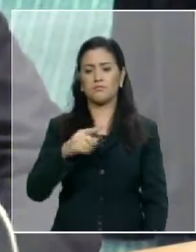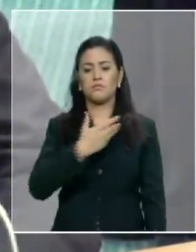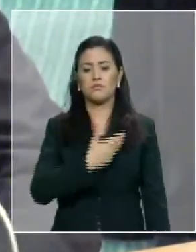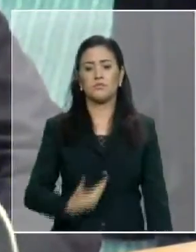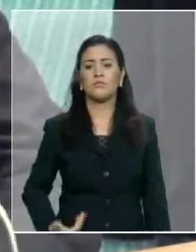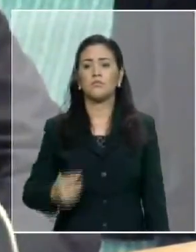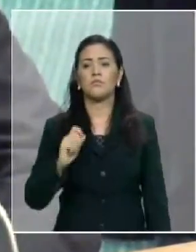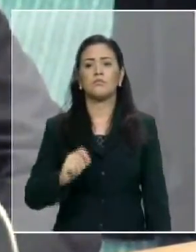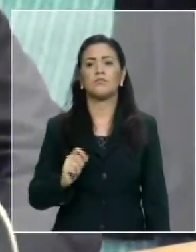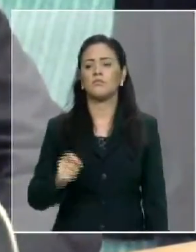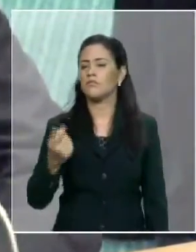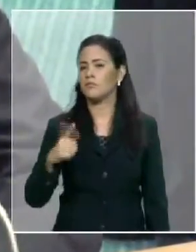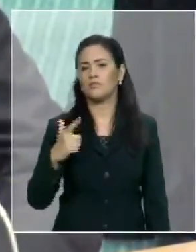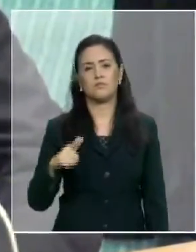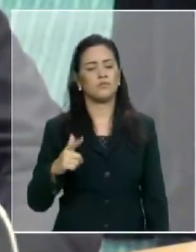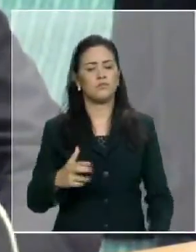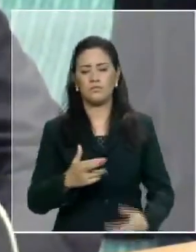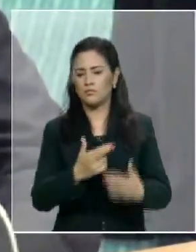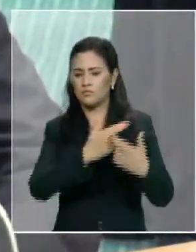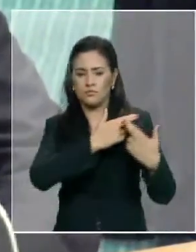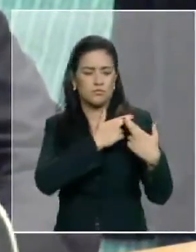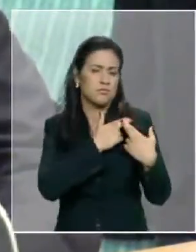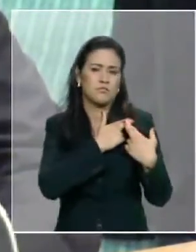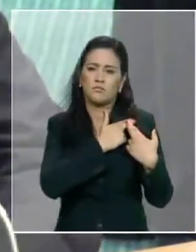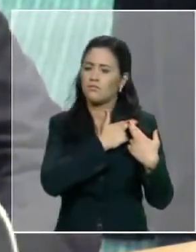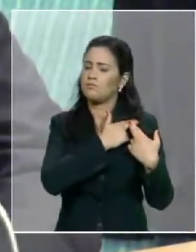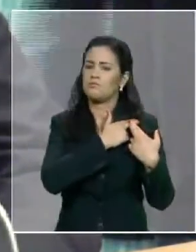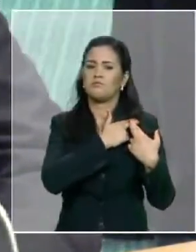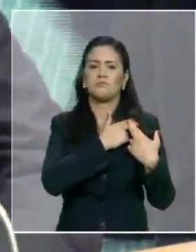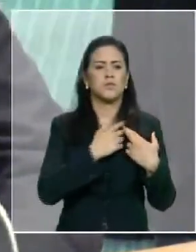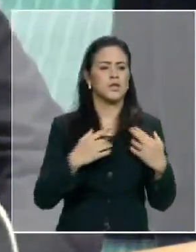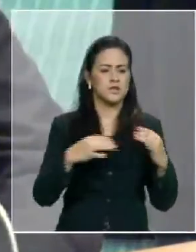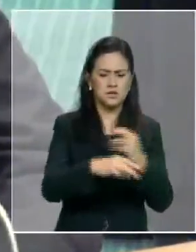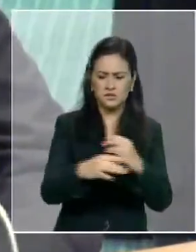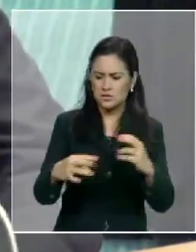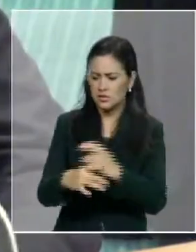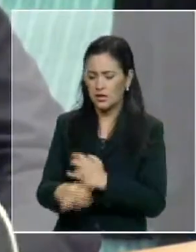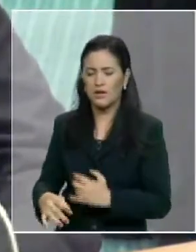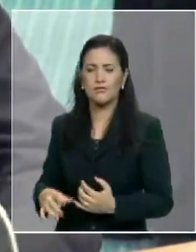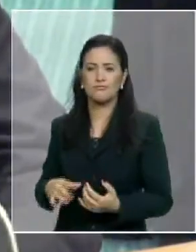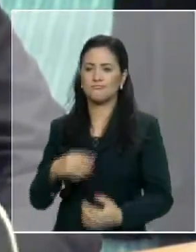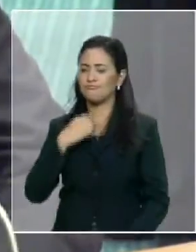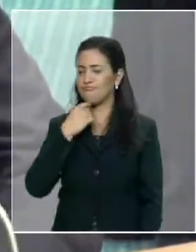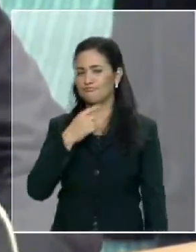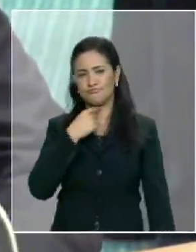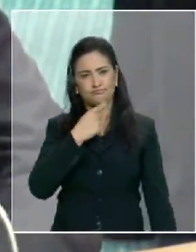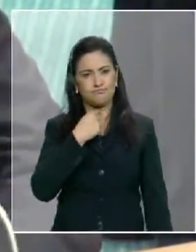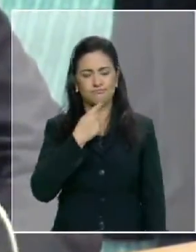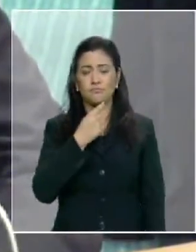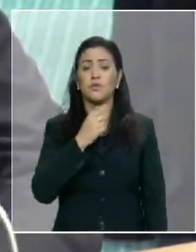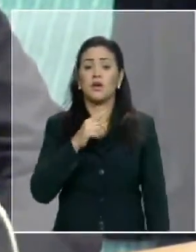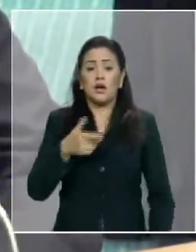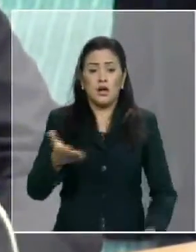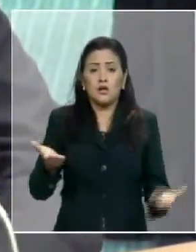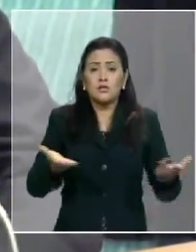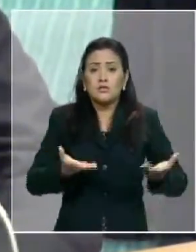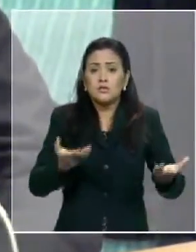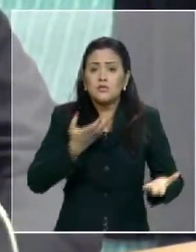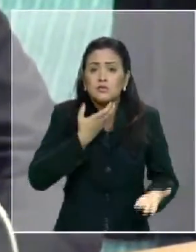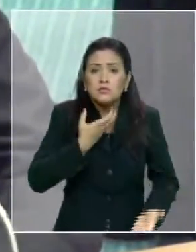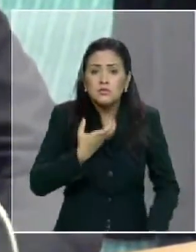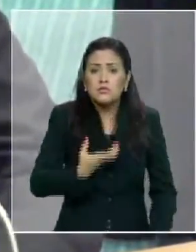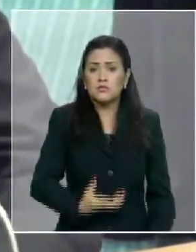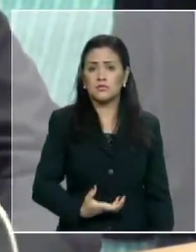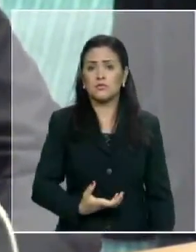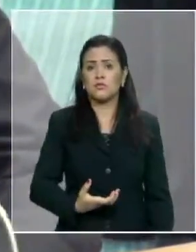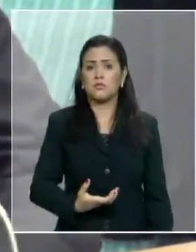tem compromisso com município nenhum do interior do estado do Maranhão. A gente chegou no mês de dezembro, deputado Edilásio, e eu já